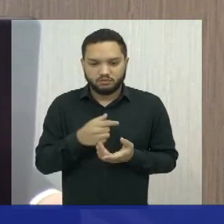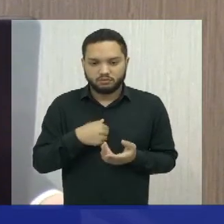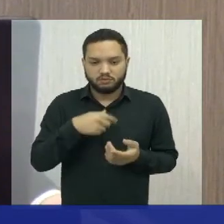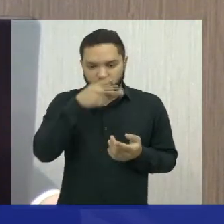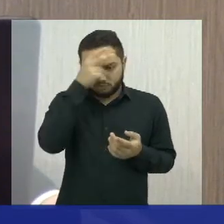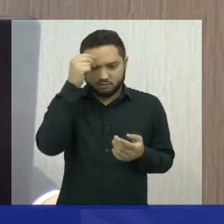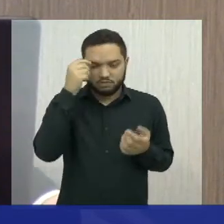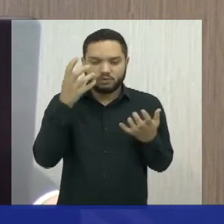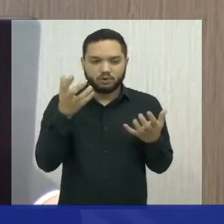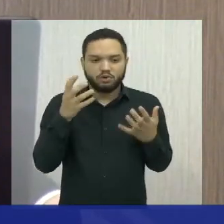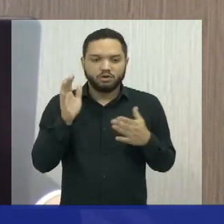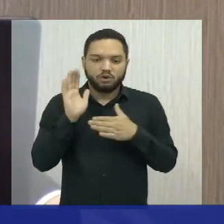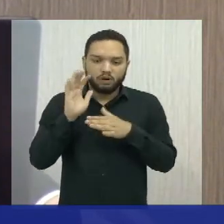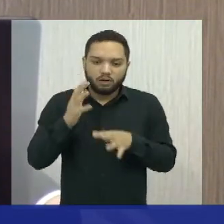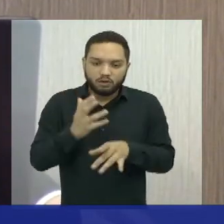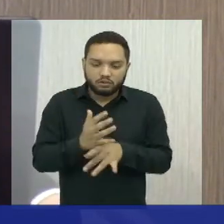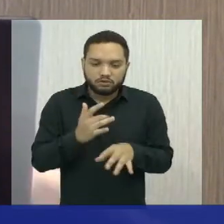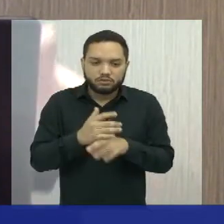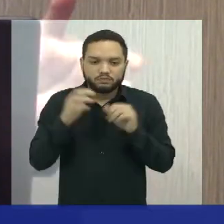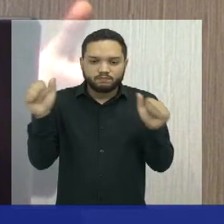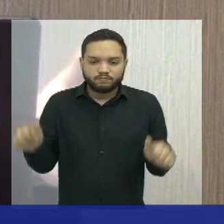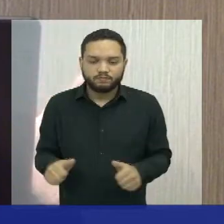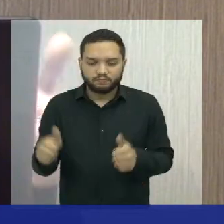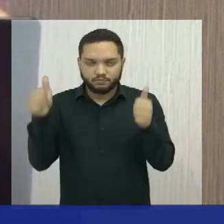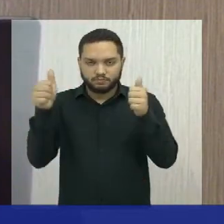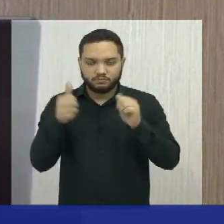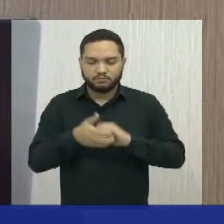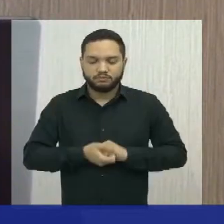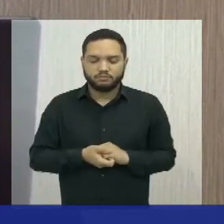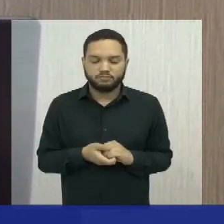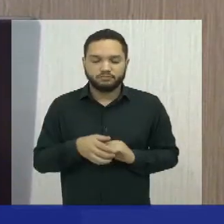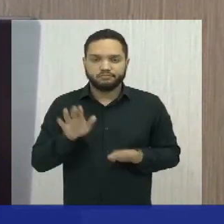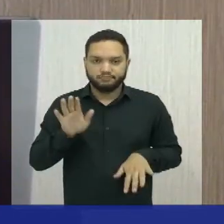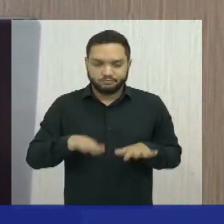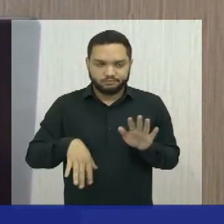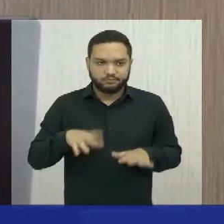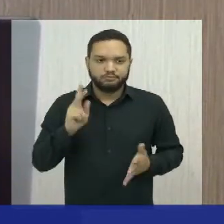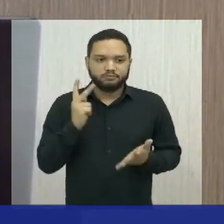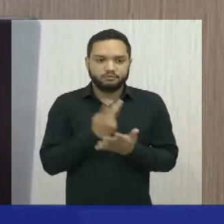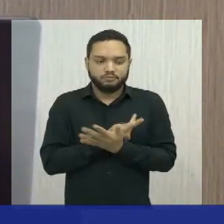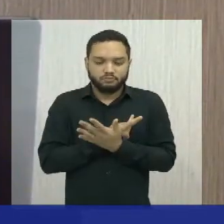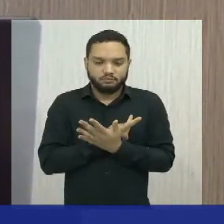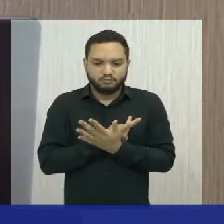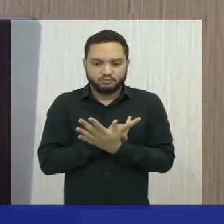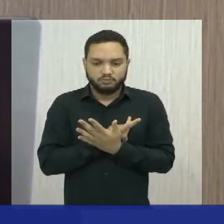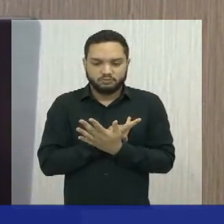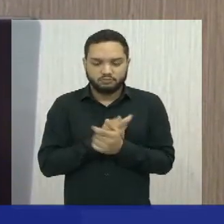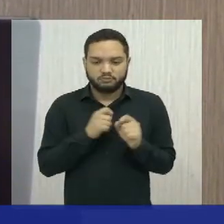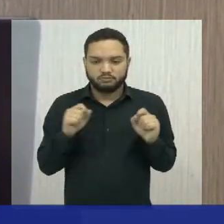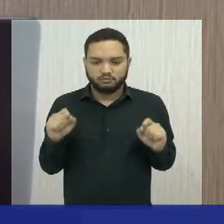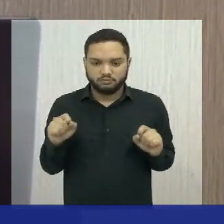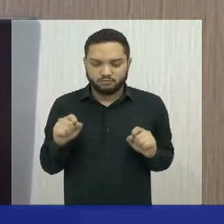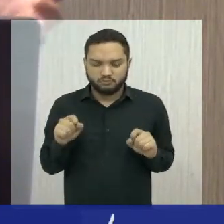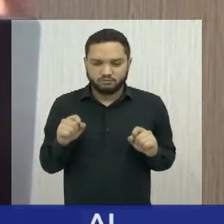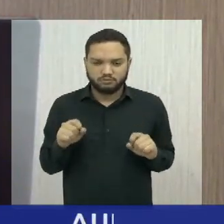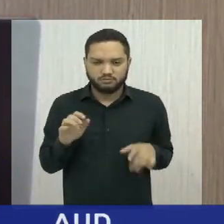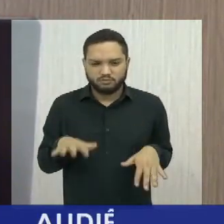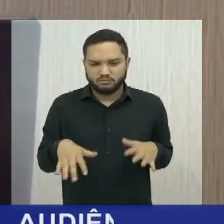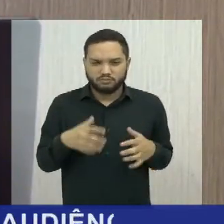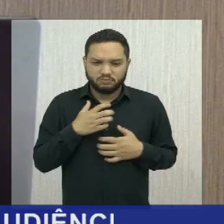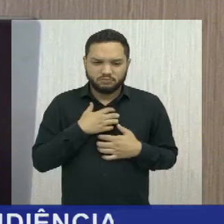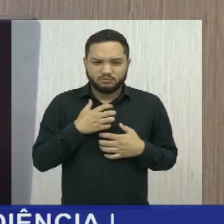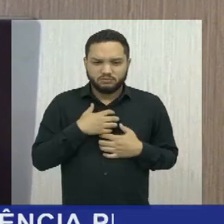o melhor para a nossa cidade. Mas, muitas vezes, acaba que fica naquele